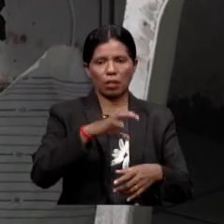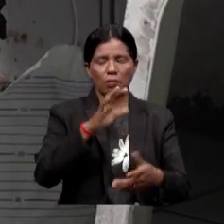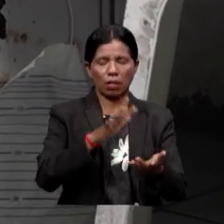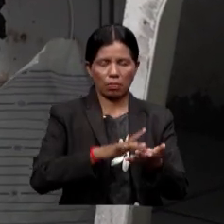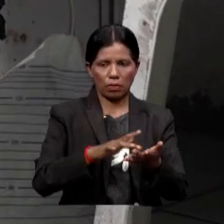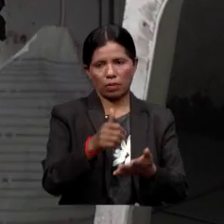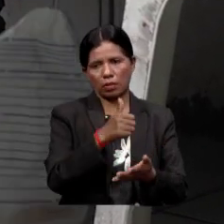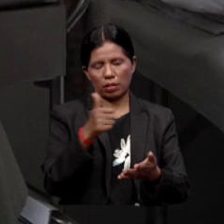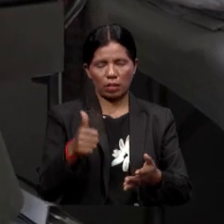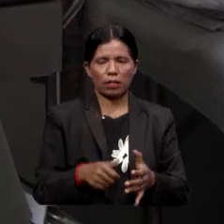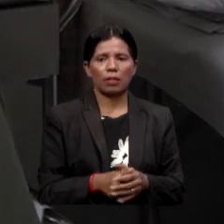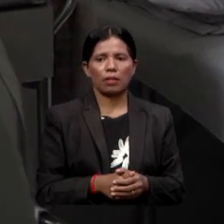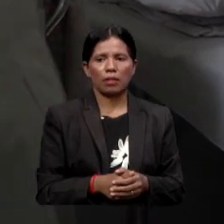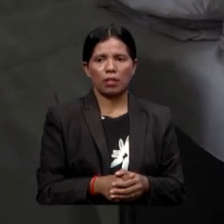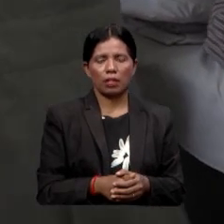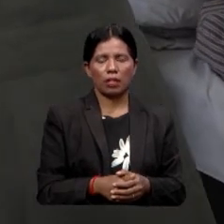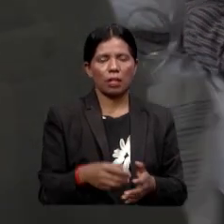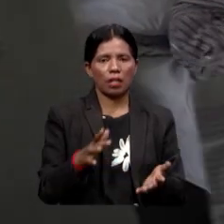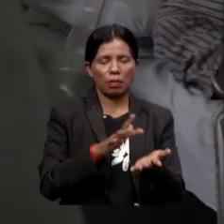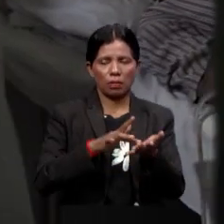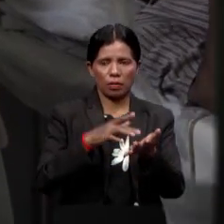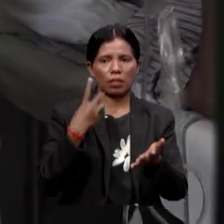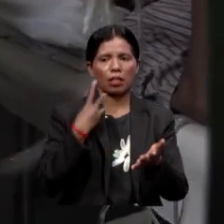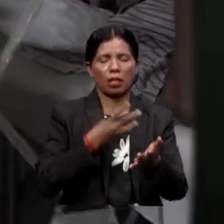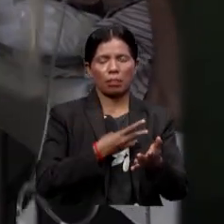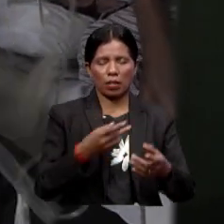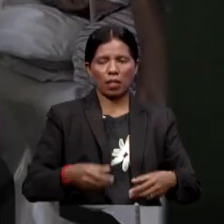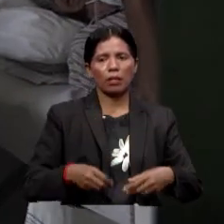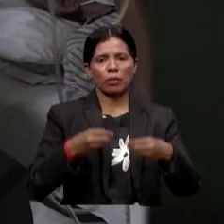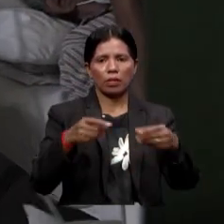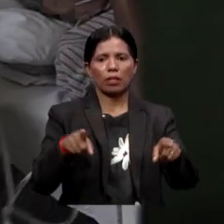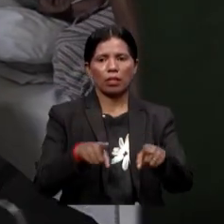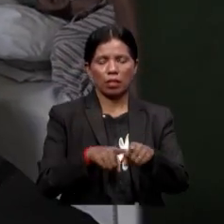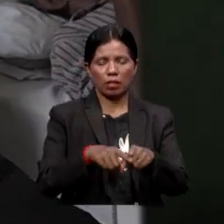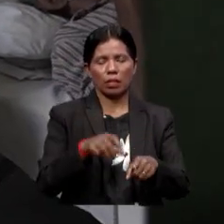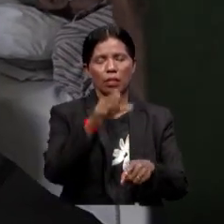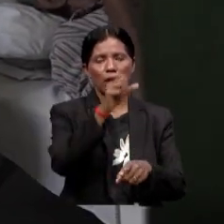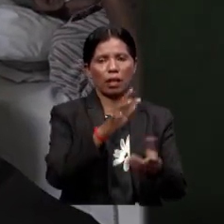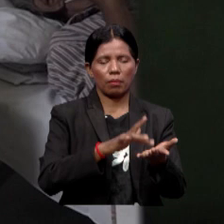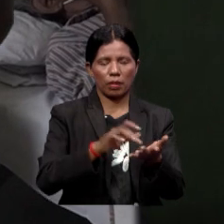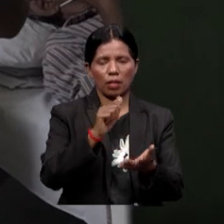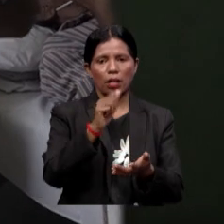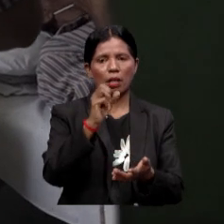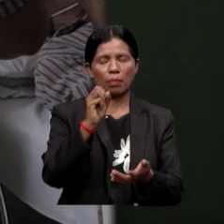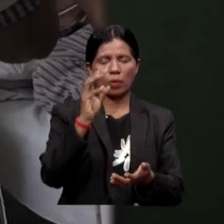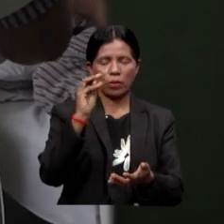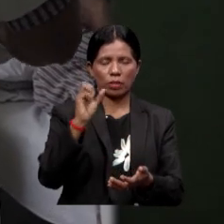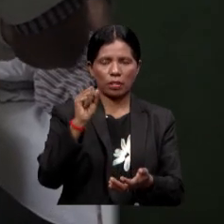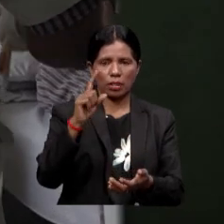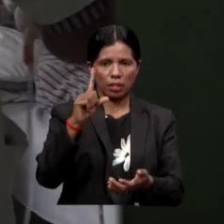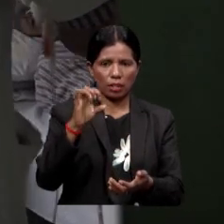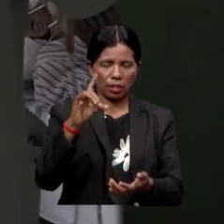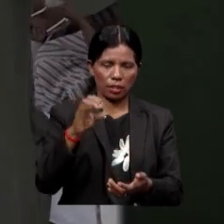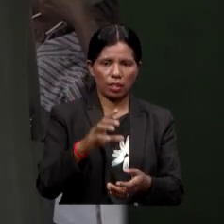ruma. Antibiótico biasa né, bem, ami fo, ciprofloxacin, ou cotrimoxazol. Depende